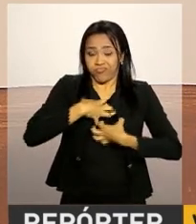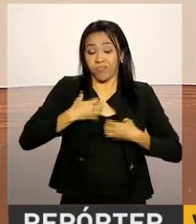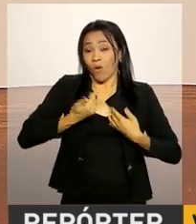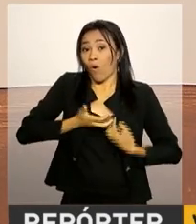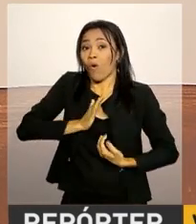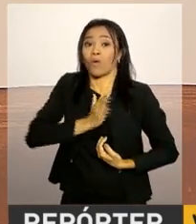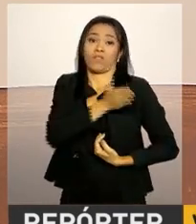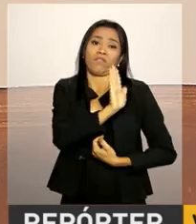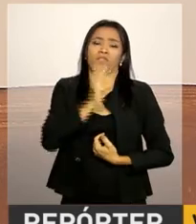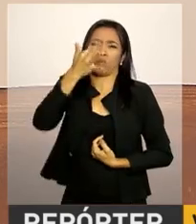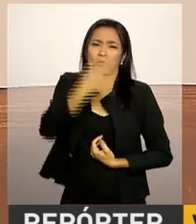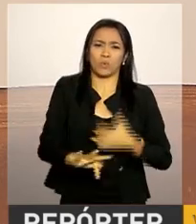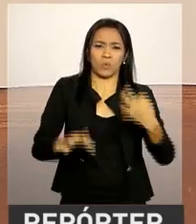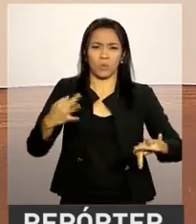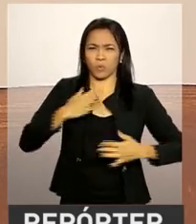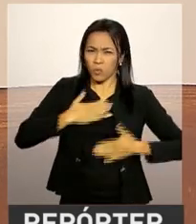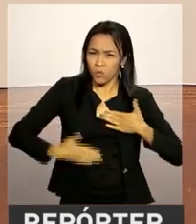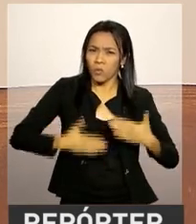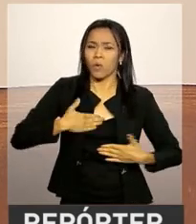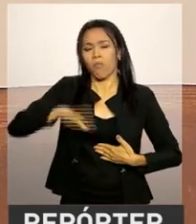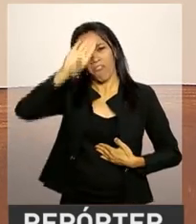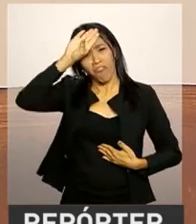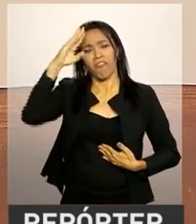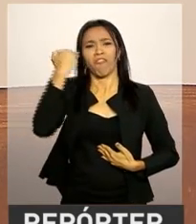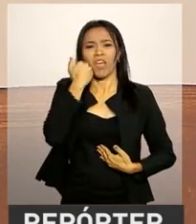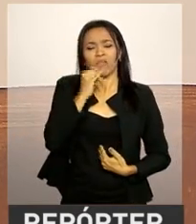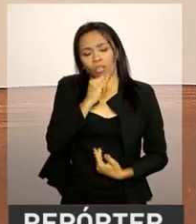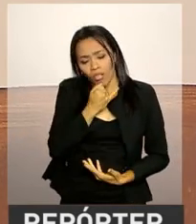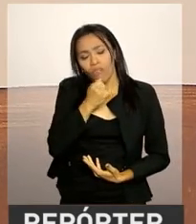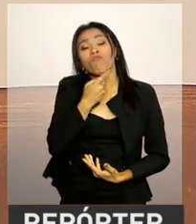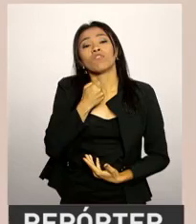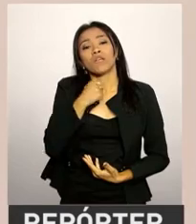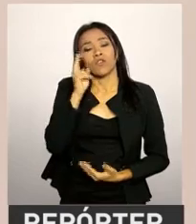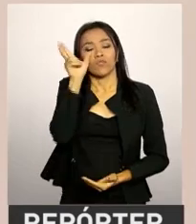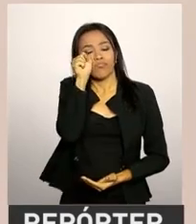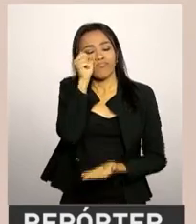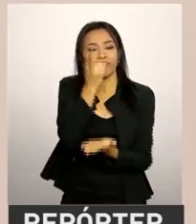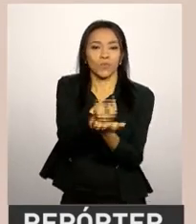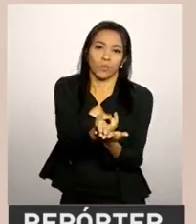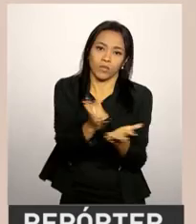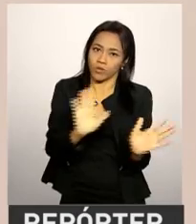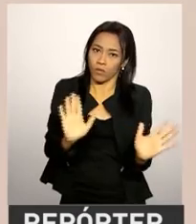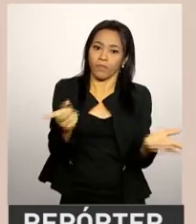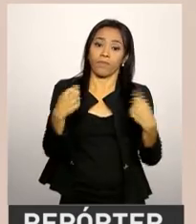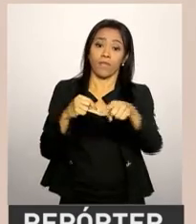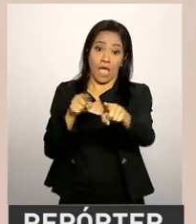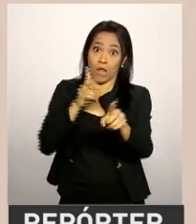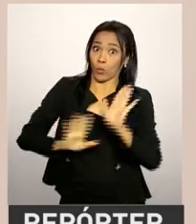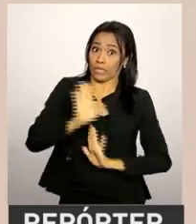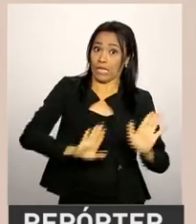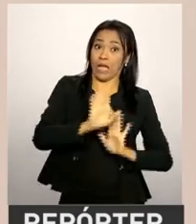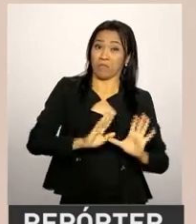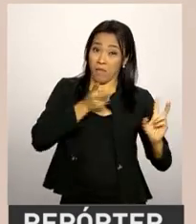gente sente. Muita dor no corpo, febre, desânimo, vontade só de ficar deitada. A dona de casa toma muitos cuidados para que a família